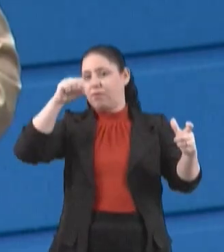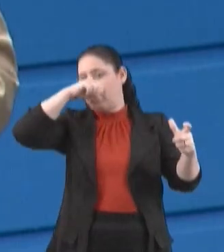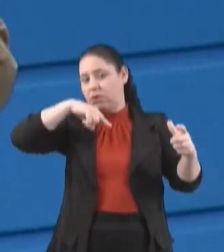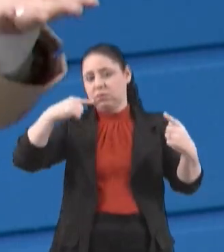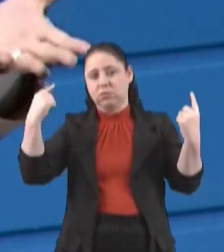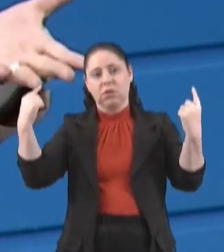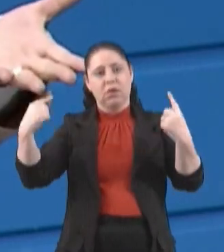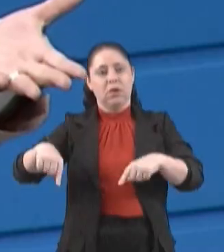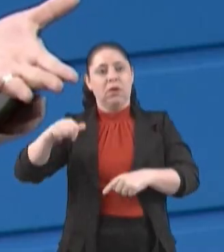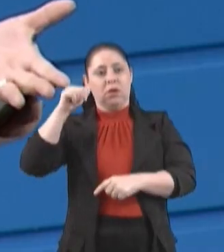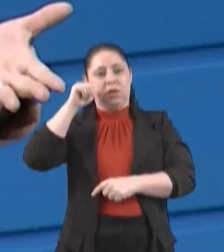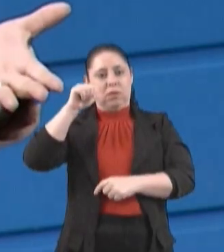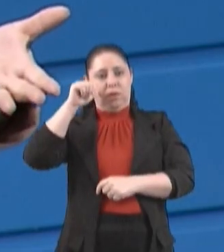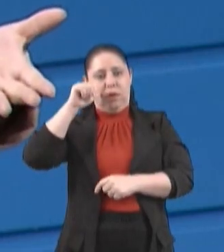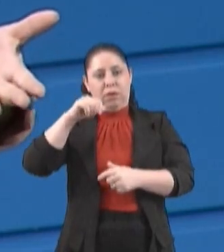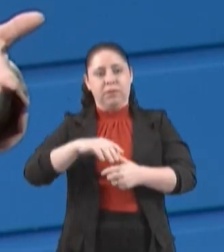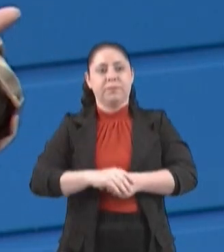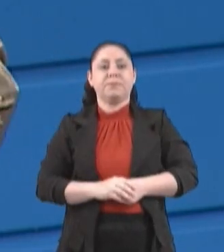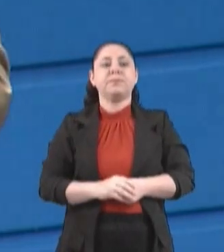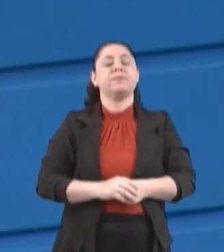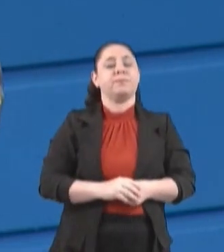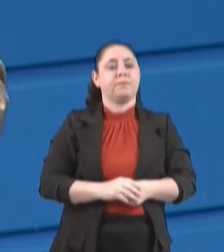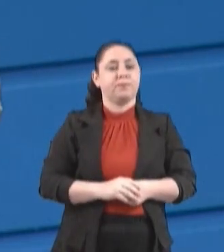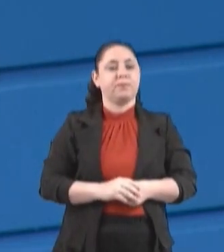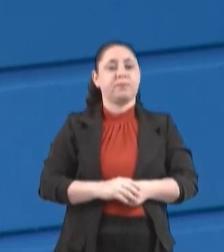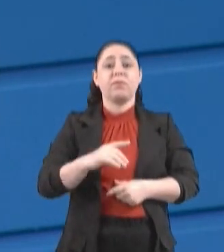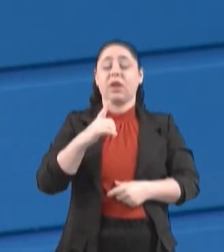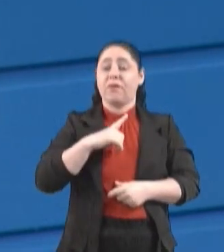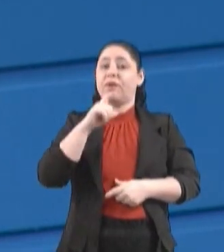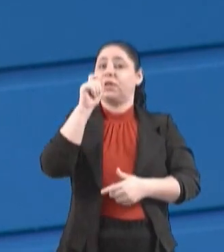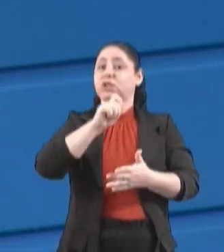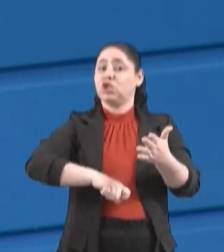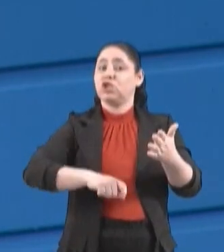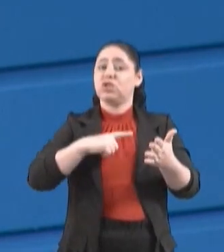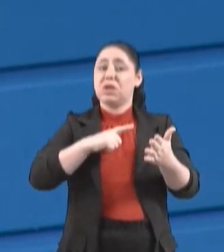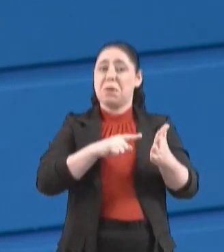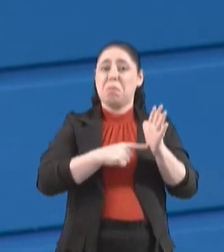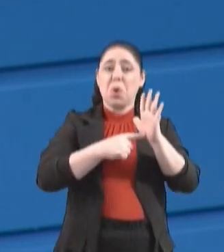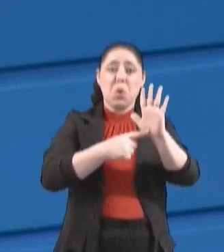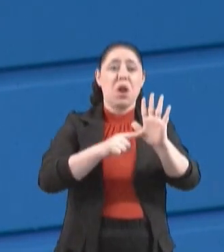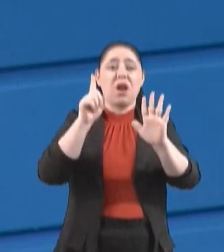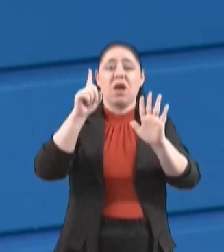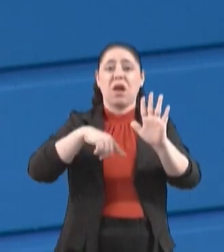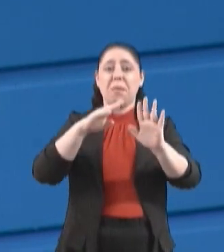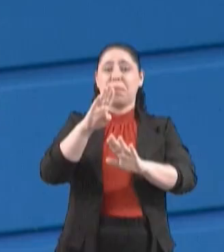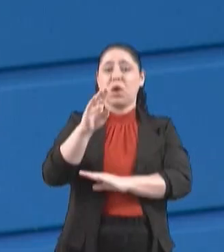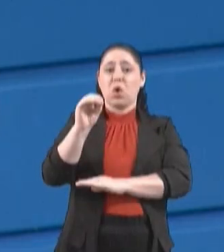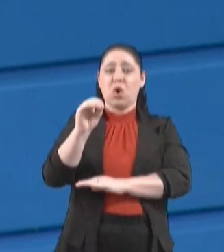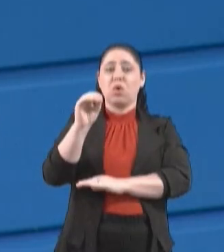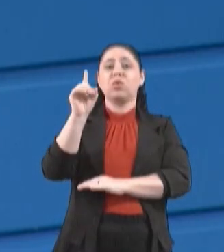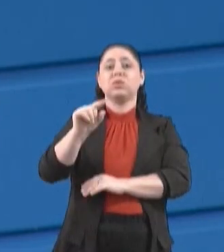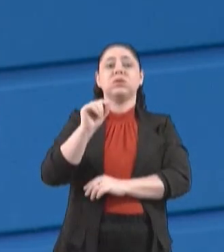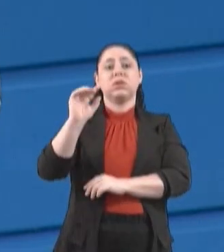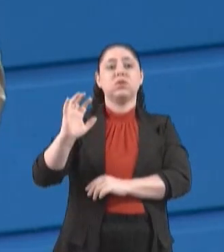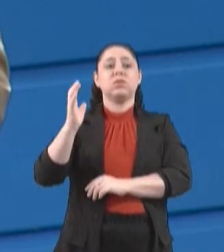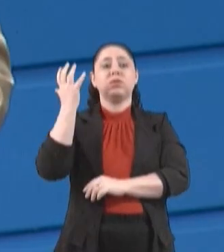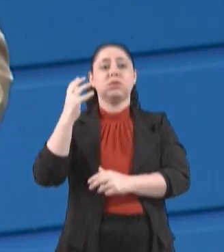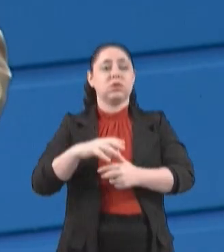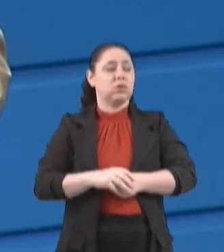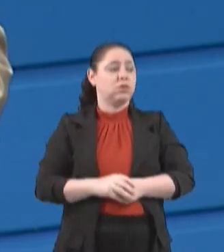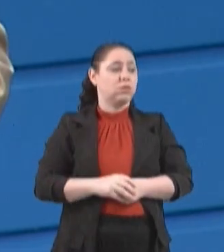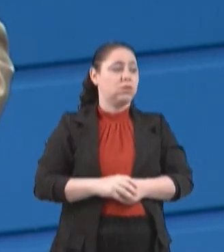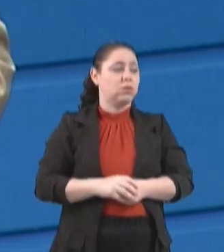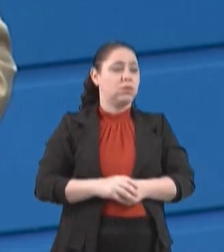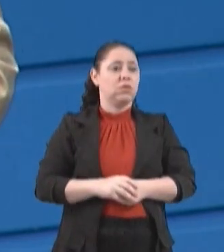contra a mulher. E ontem nós tivemos, portanto, esse registro brutal desse caso, em que o